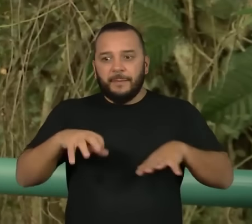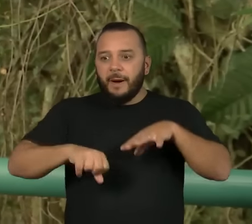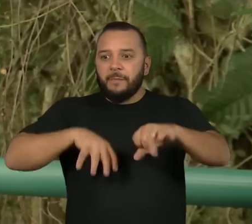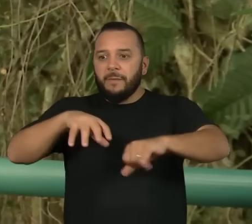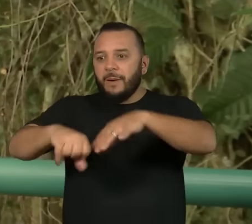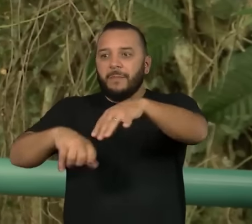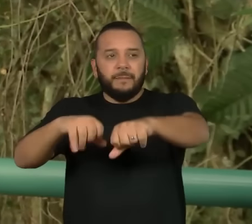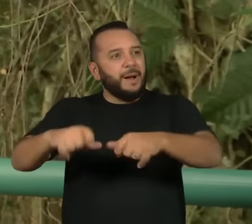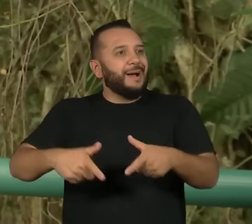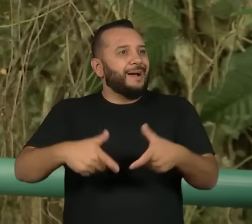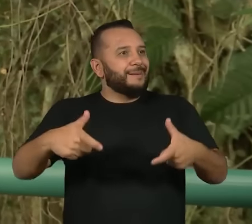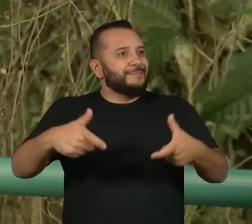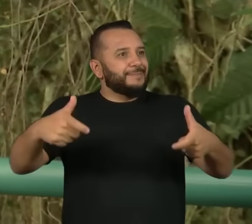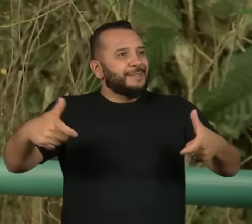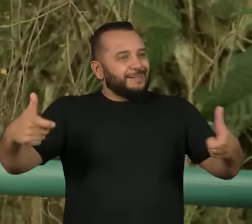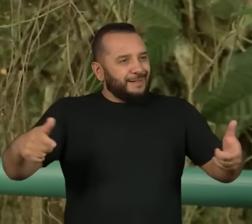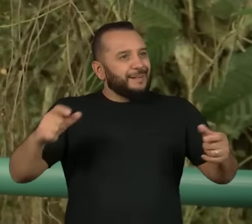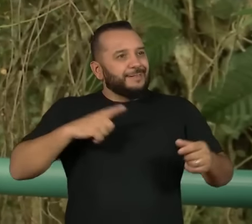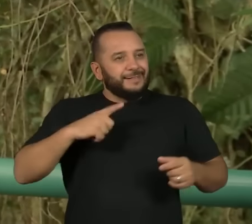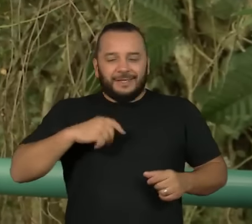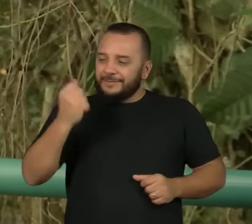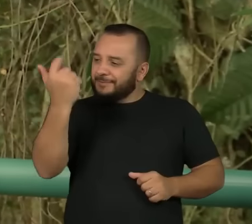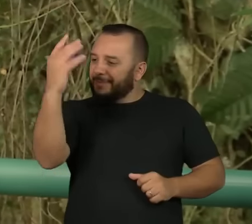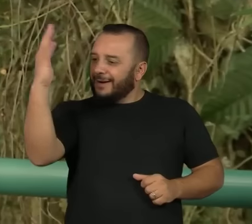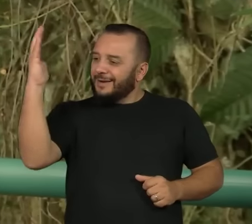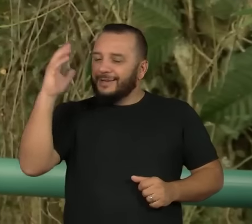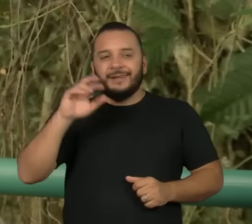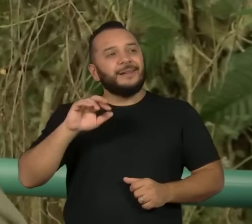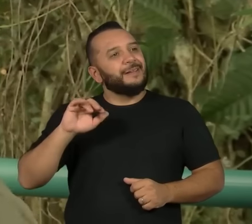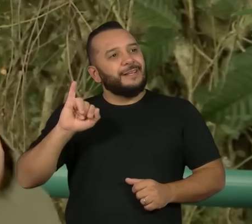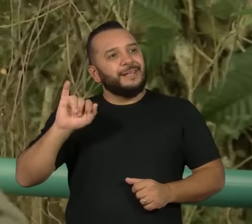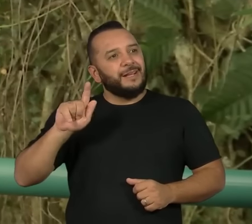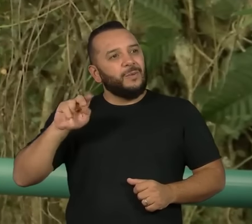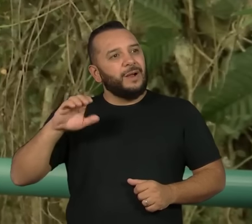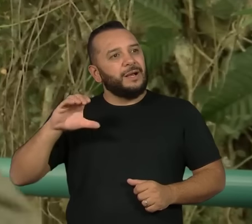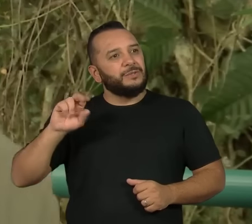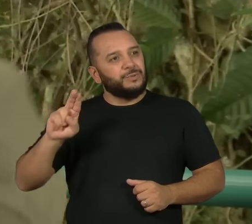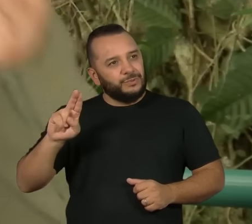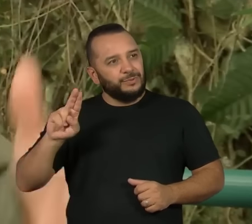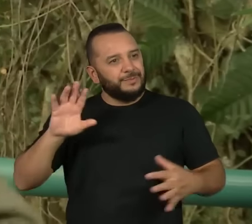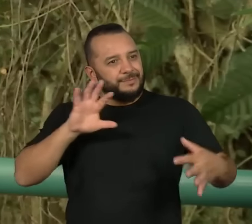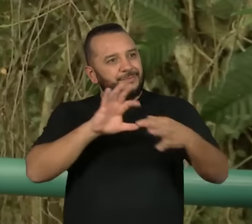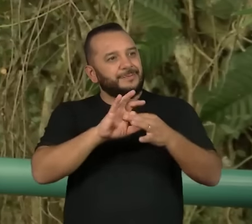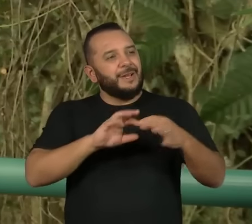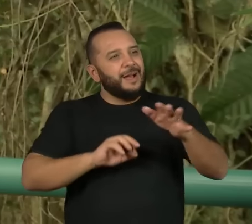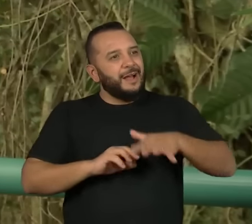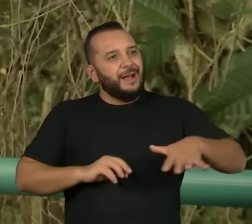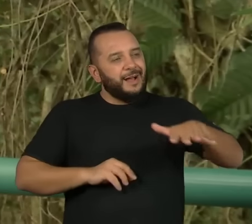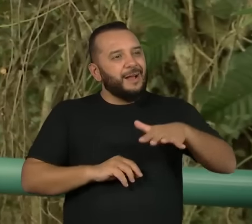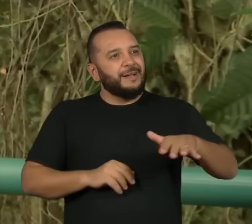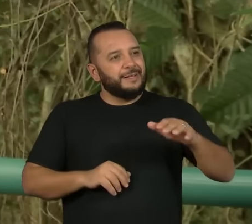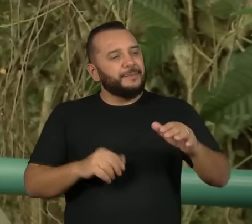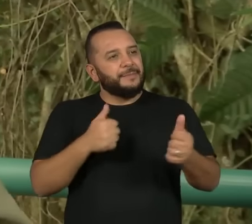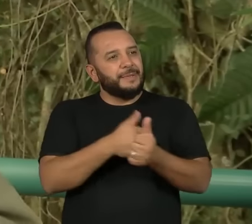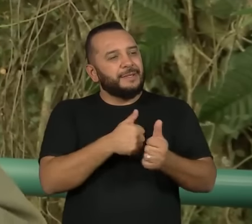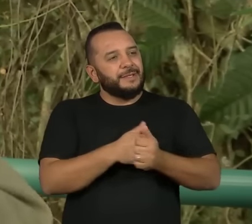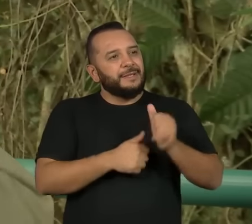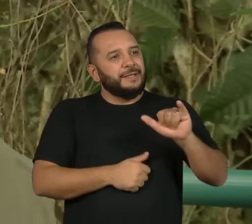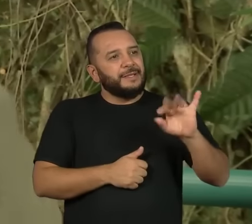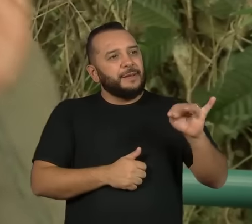verde, é possibilitar a conexão do Parque Nacional do Iguaçu com outras áreas, como a APP do Lago de Itaipu,